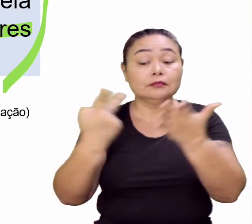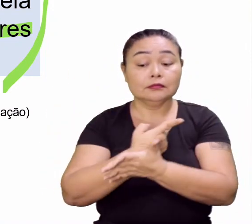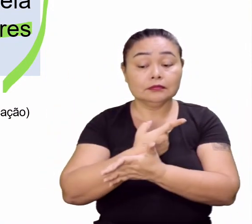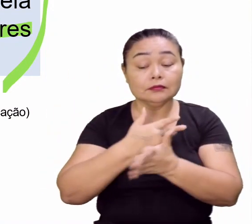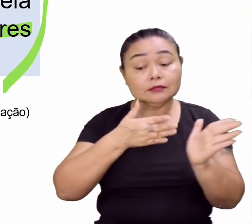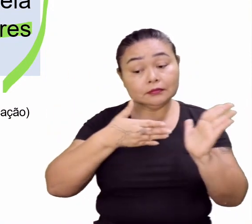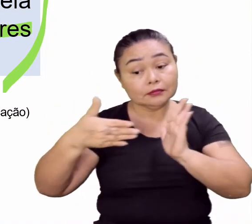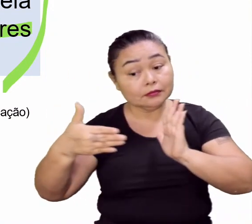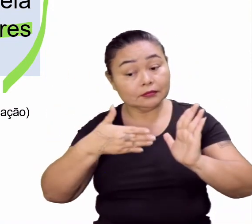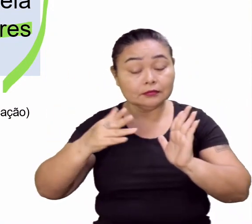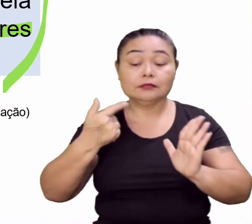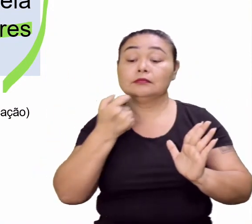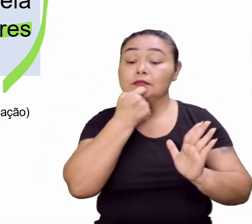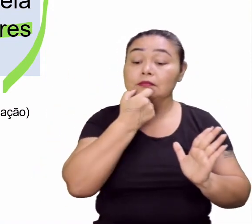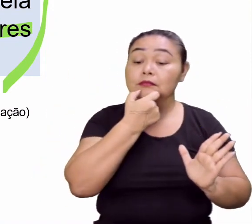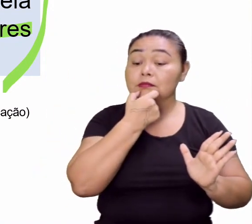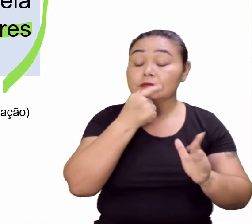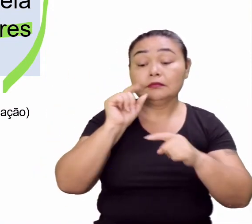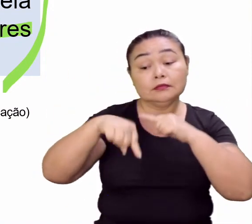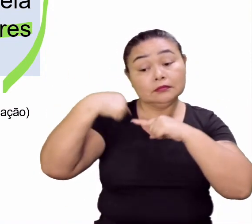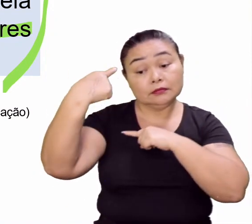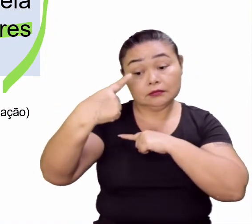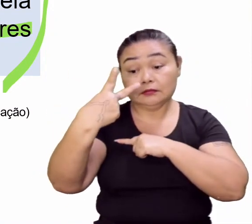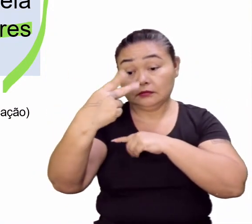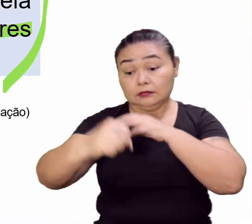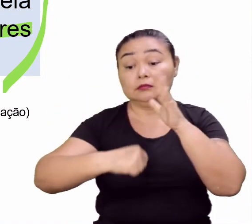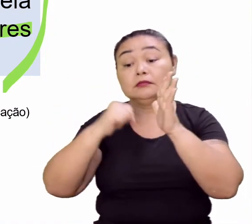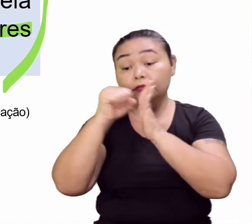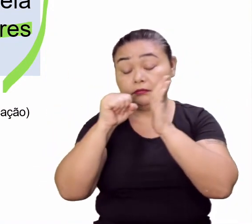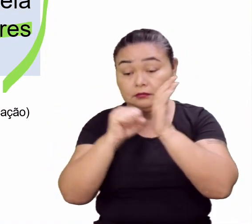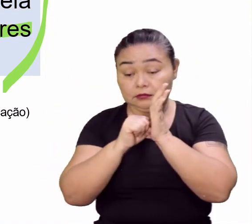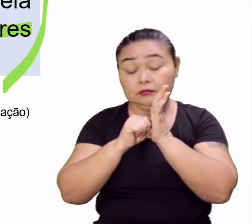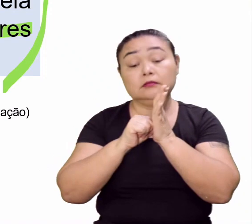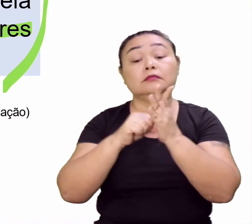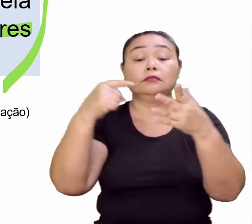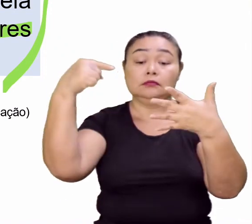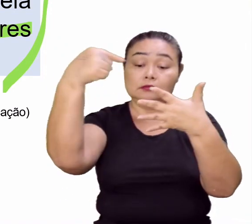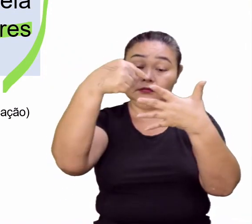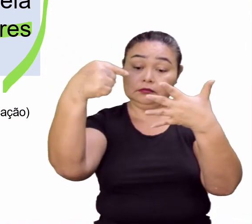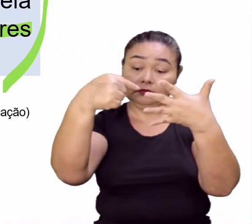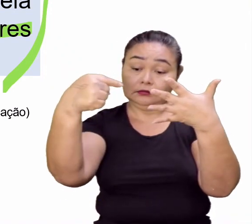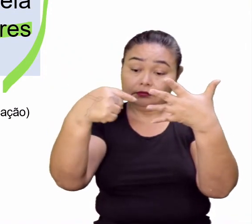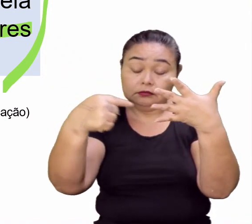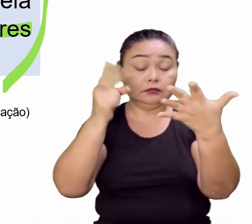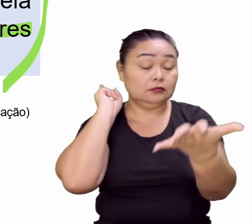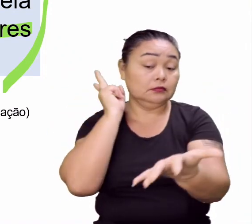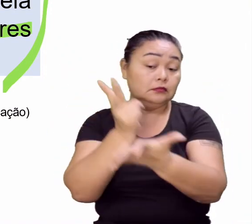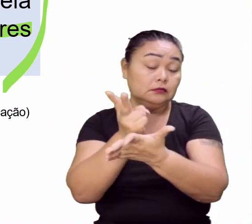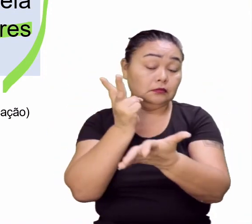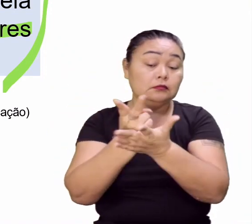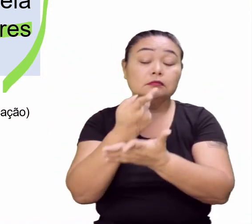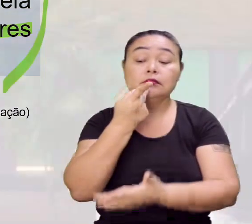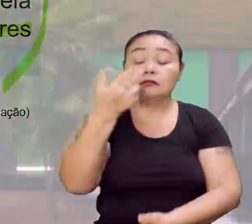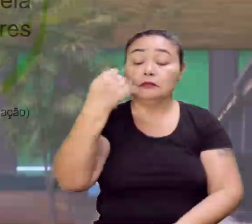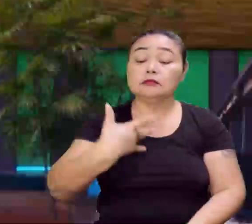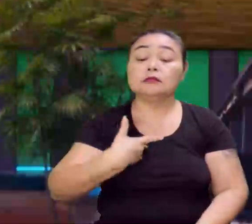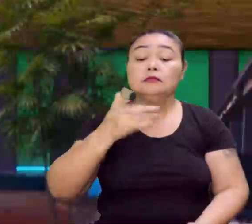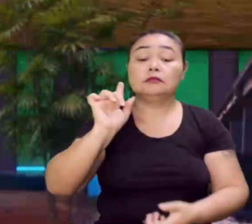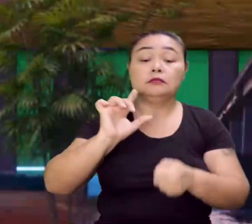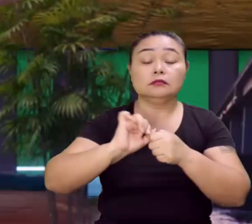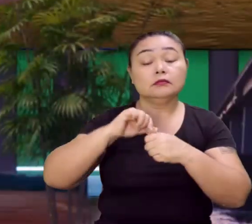mesmo período da Inglaterra, aconteceu depois de 2 séculos. Mas os fatores são os mesmos, como você está falando, a